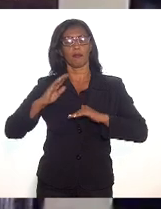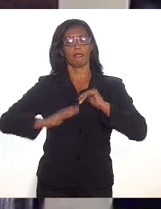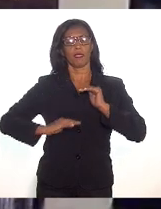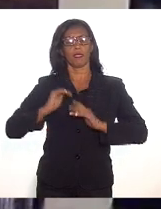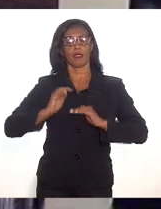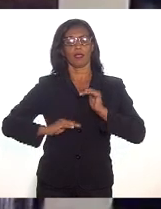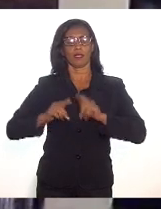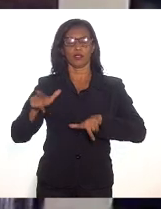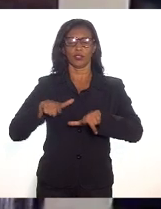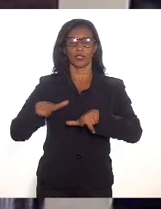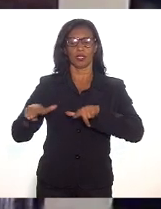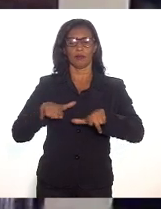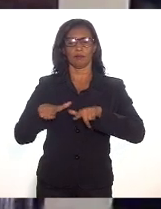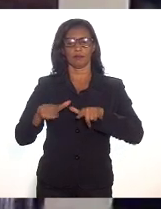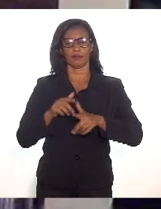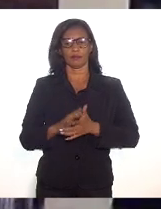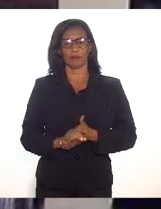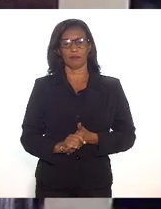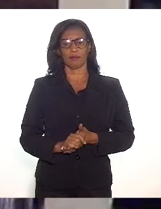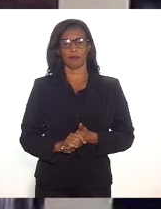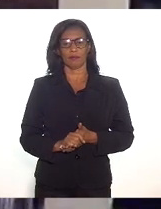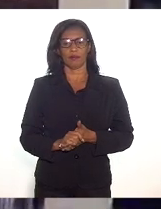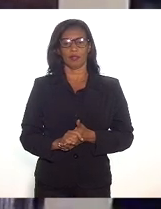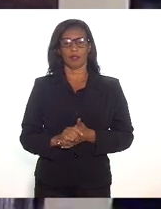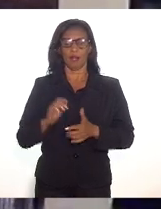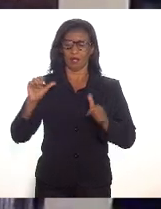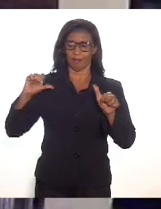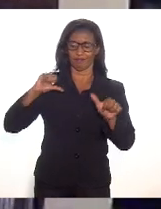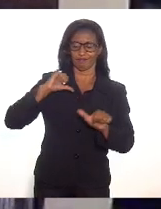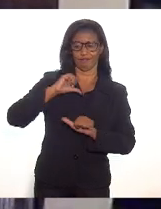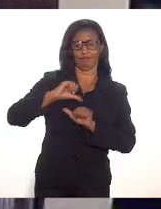capacidade de trabalhar a recuperação